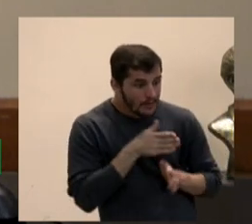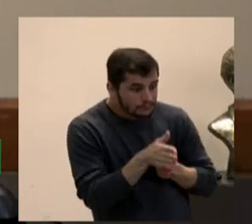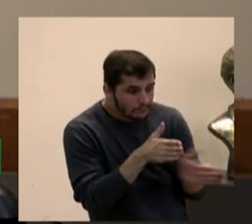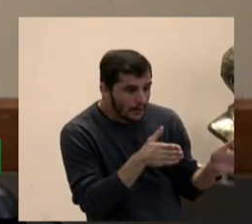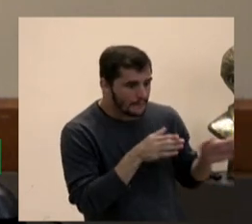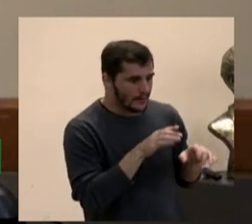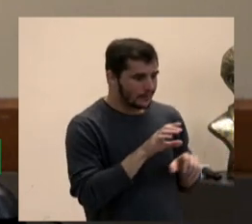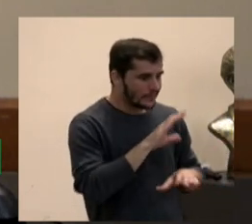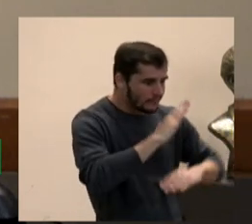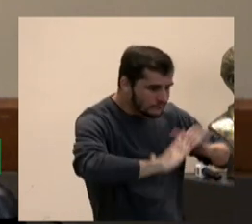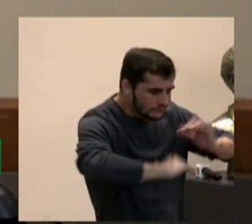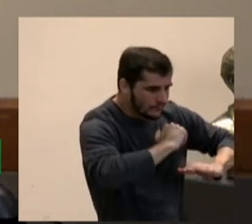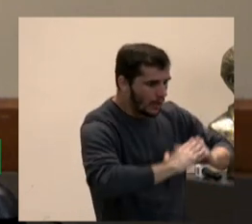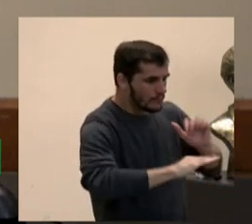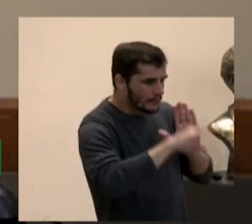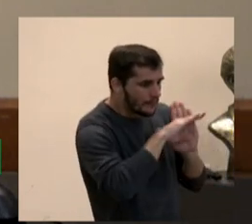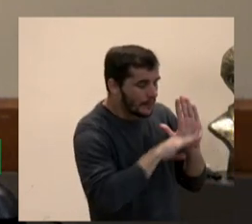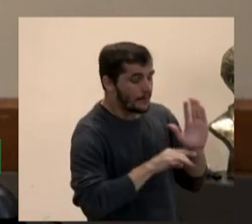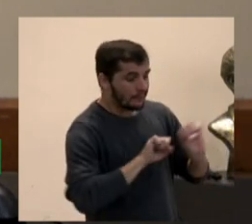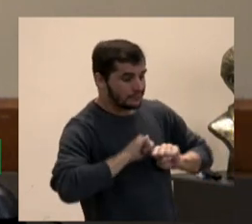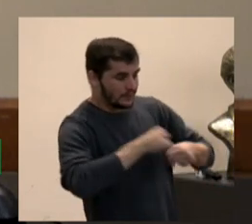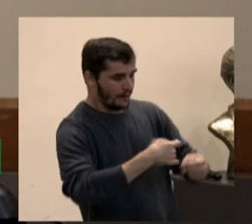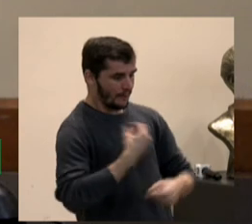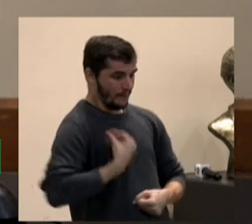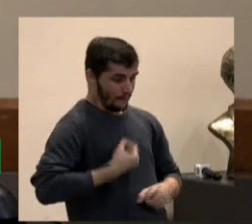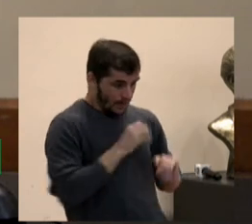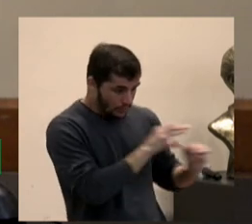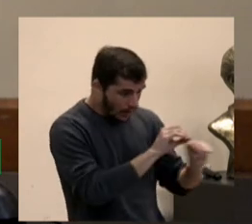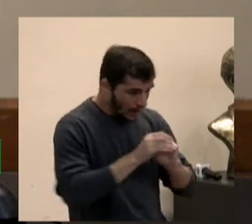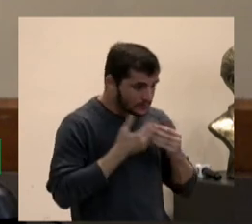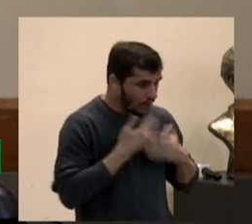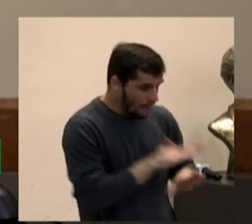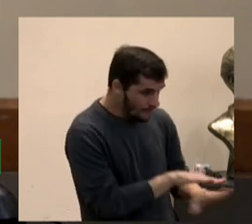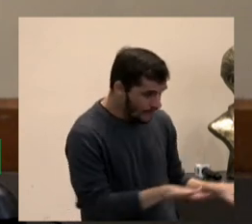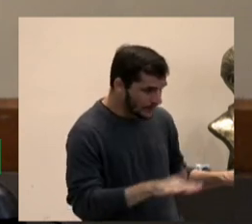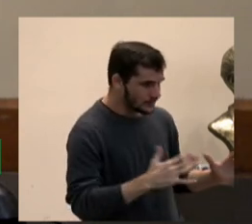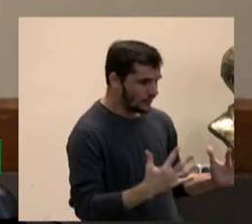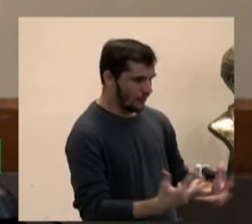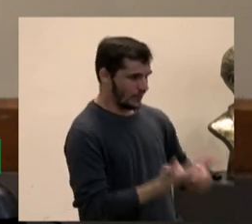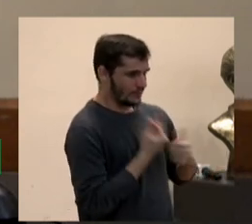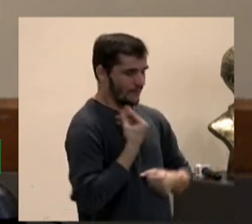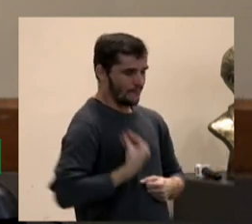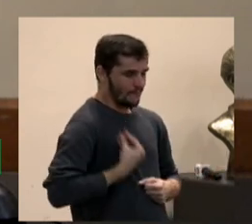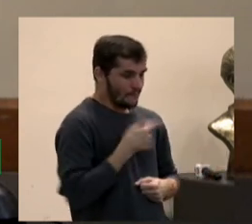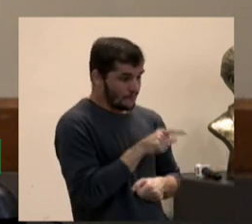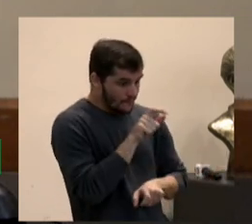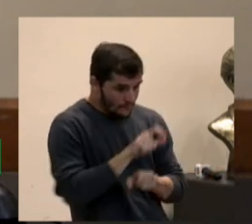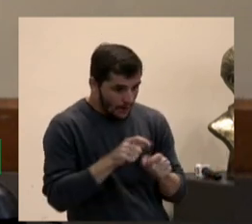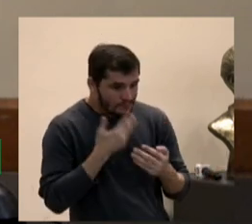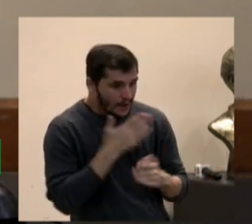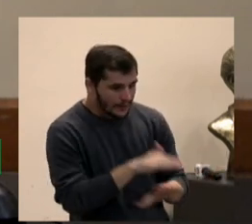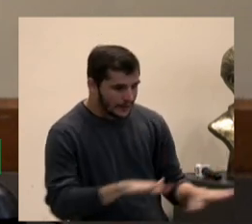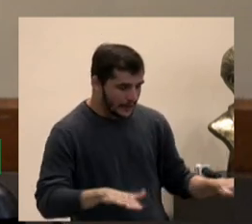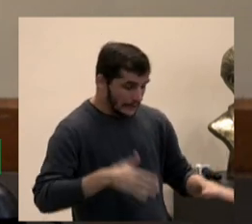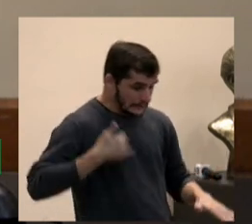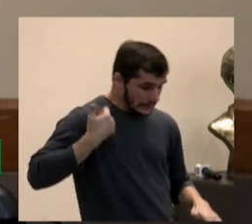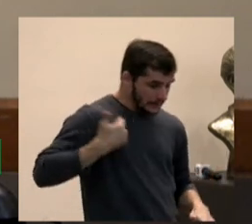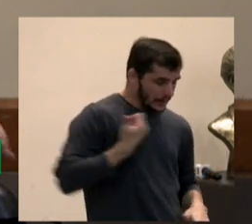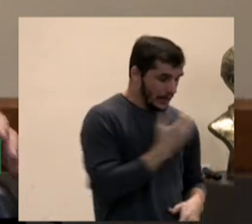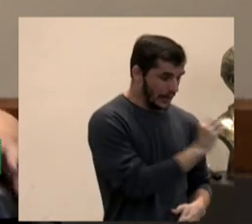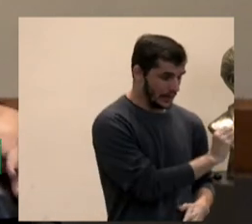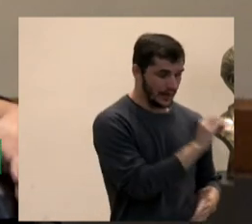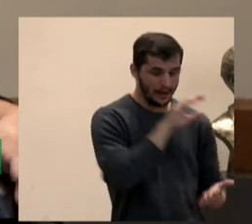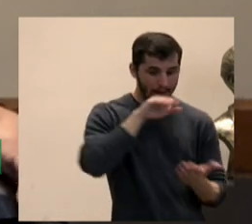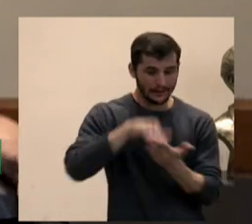constituição das pautas em defesa de uma educação infantil de qualidade para as crianças de 0 a 6 anos. Eu continuo